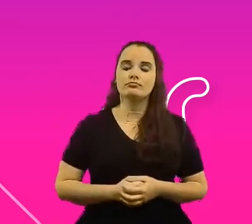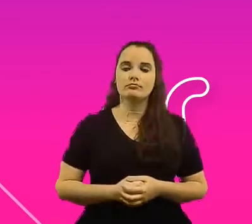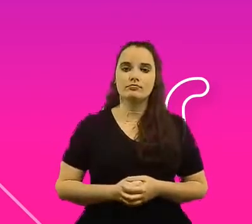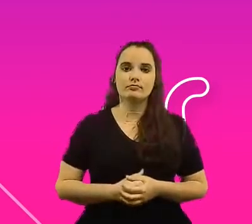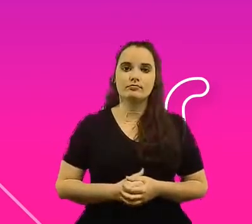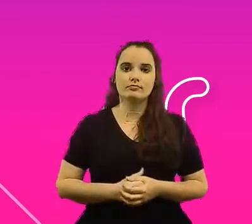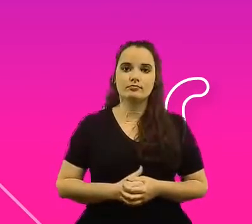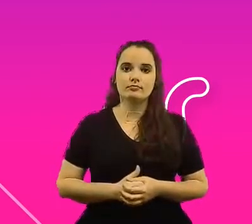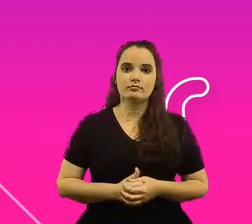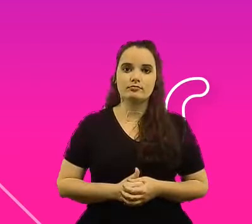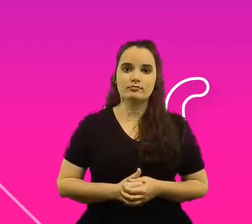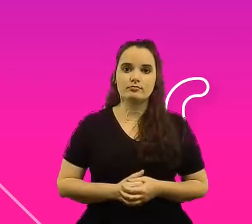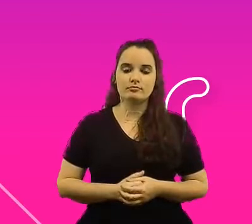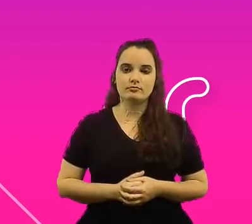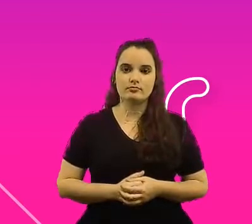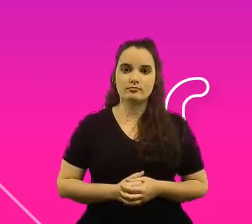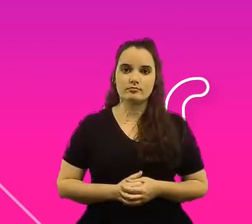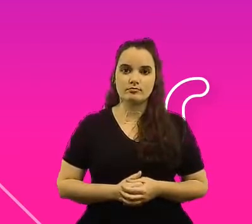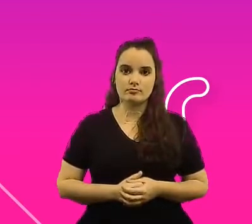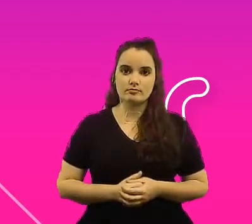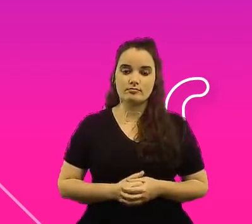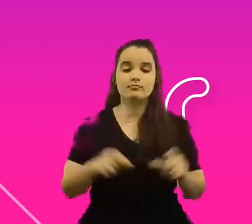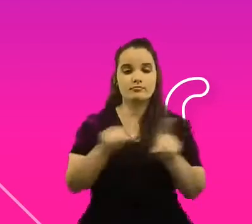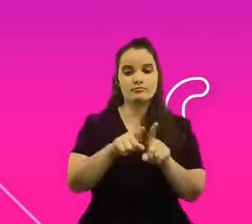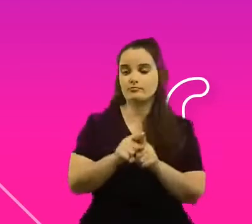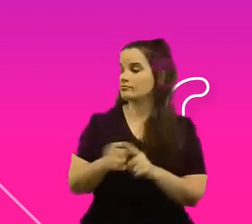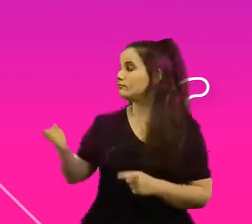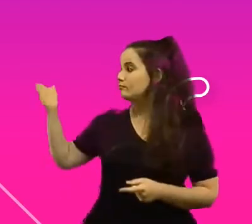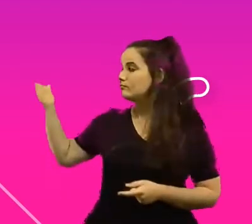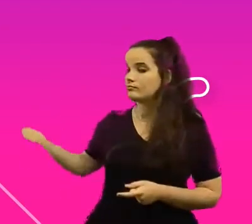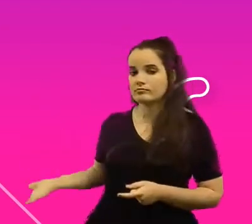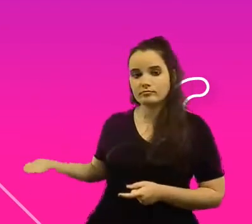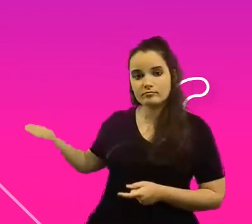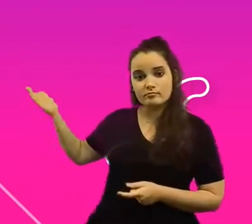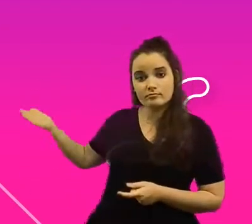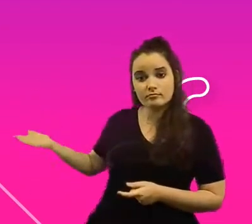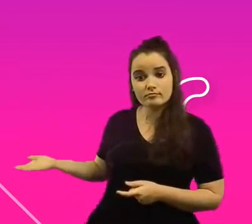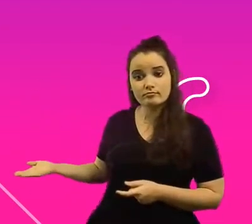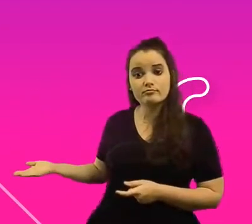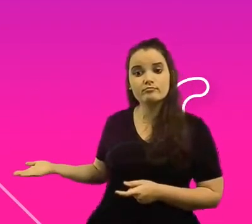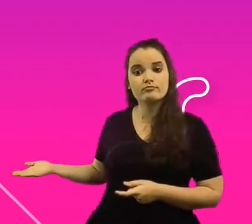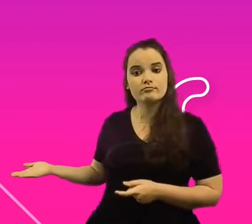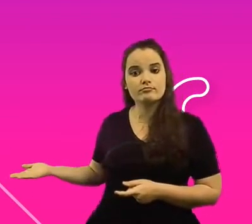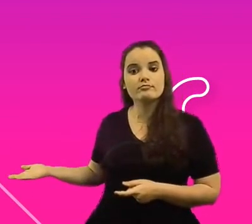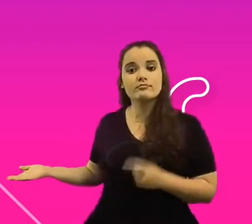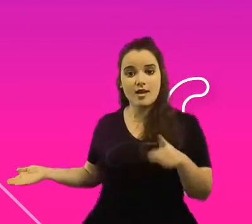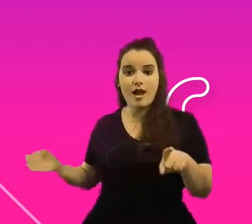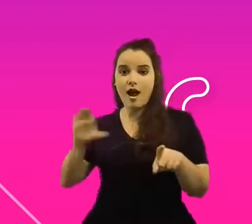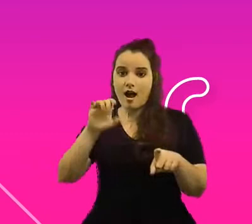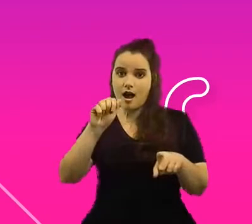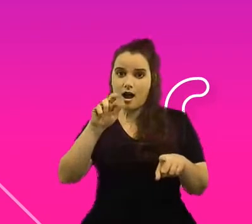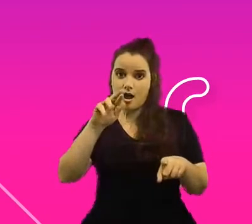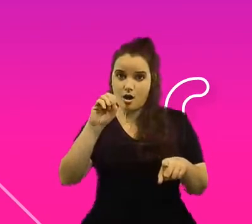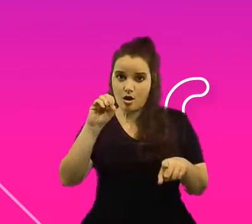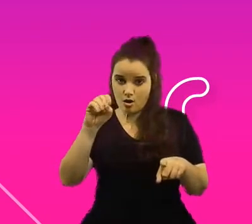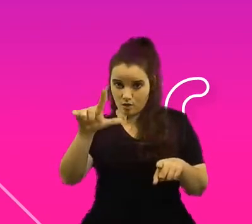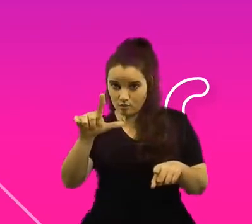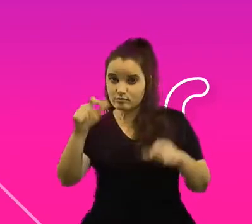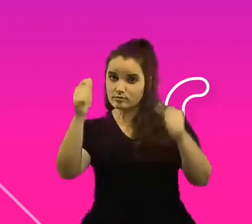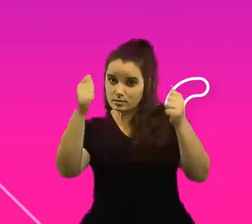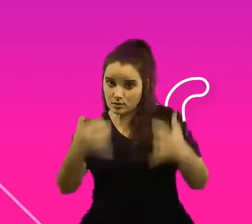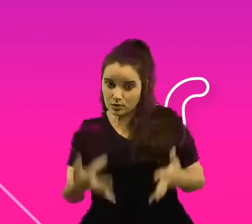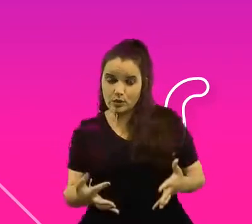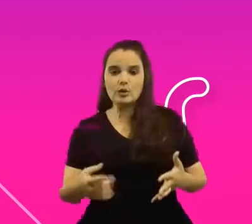Aqui também uma descriçãozinha, uma descrição do que a Carol trouxe sobre as duas dimensões da metodologia